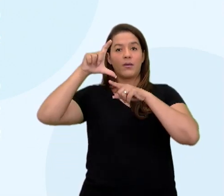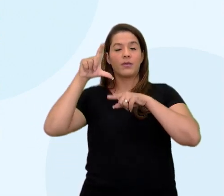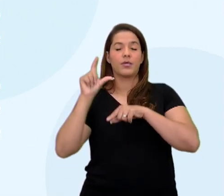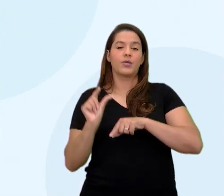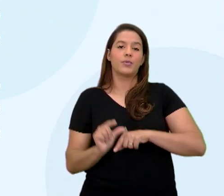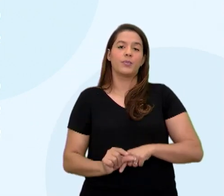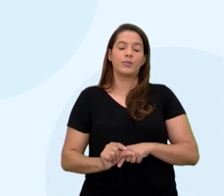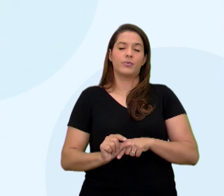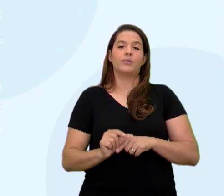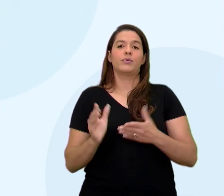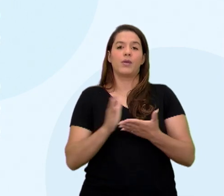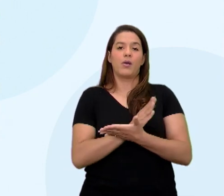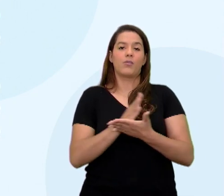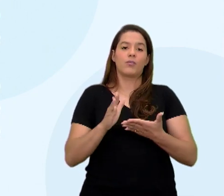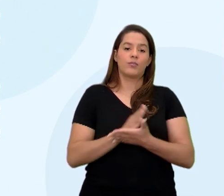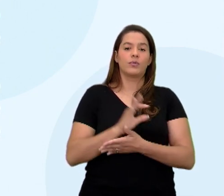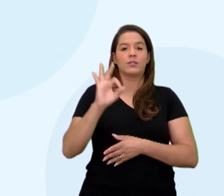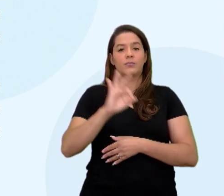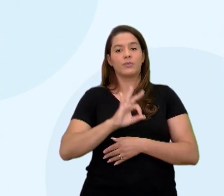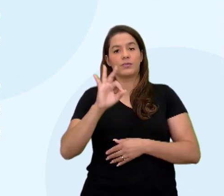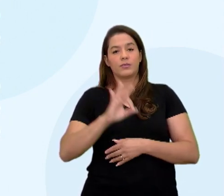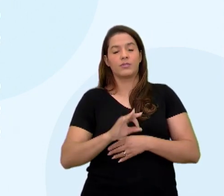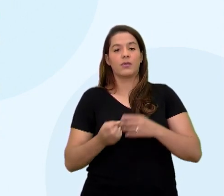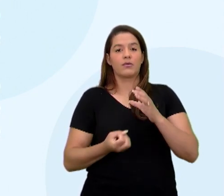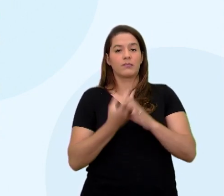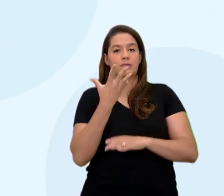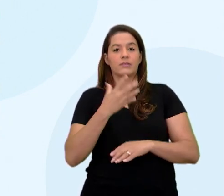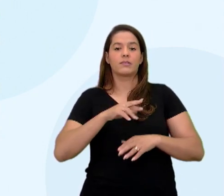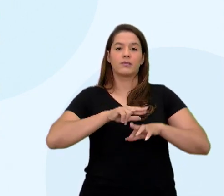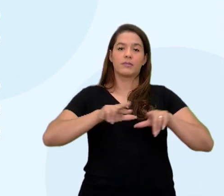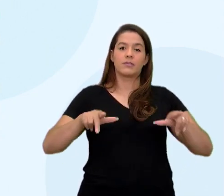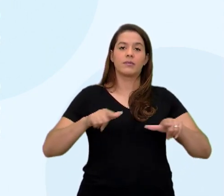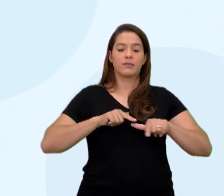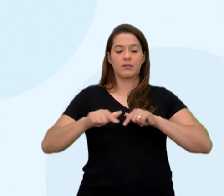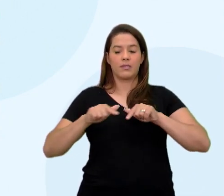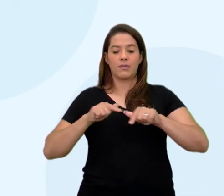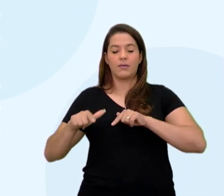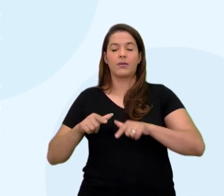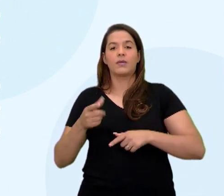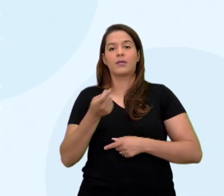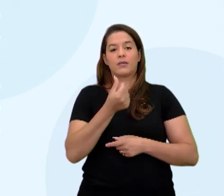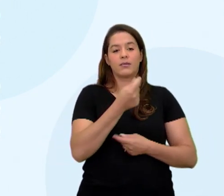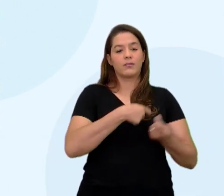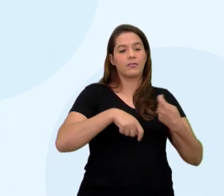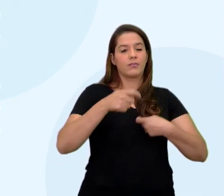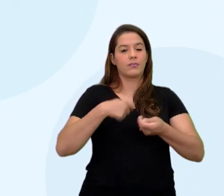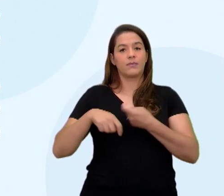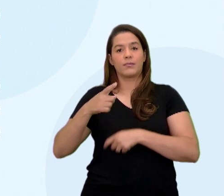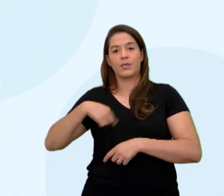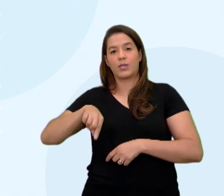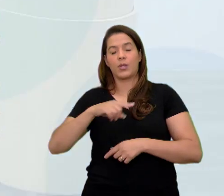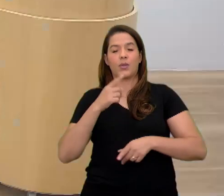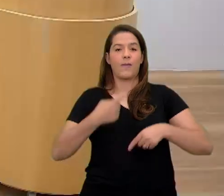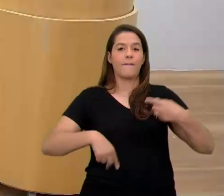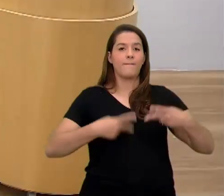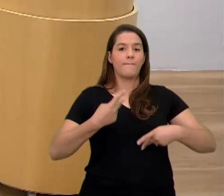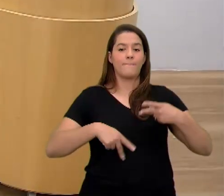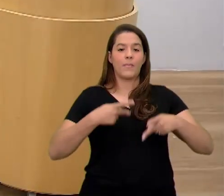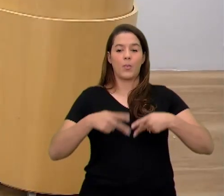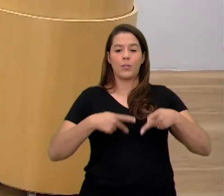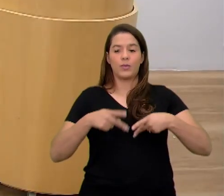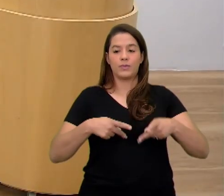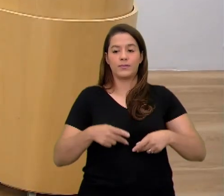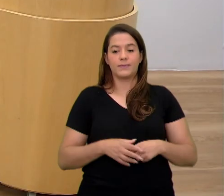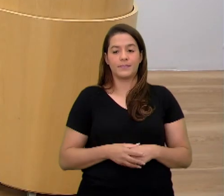diminuírem, respectivamente, esses índices, criando emprego e gerando renda para a nossa população, sonho de